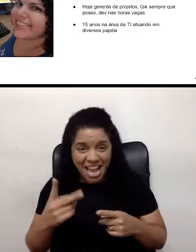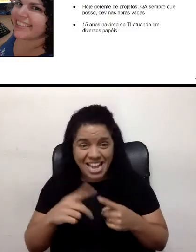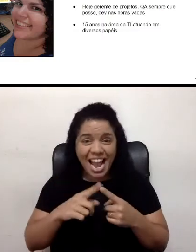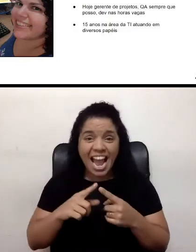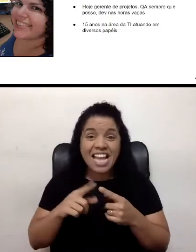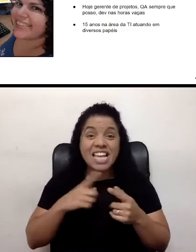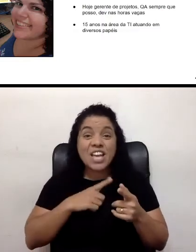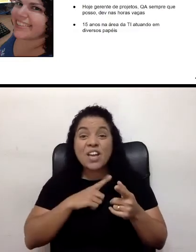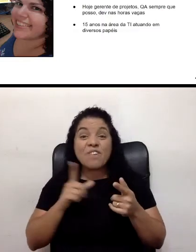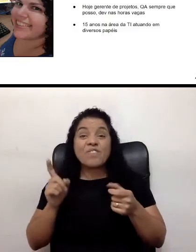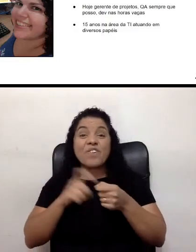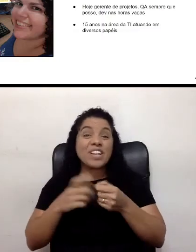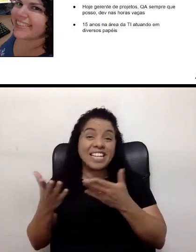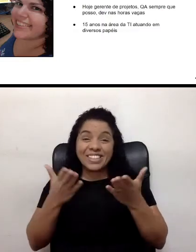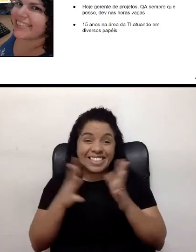caminho contrário.